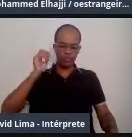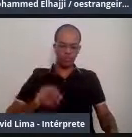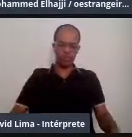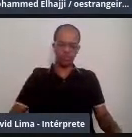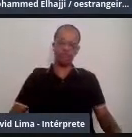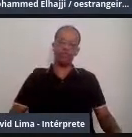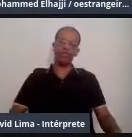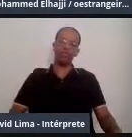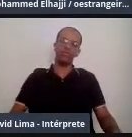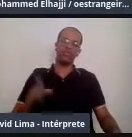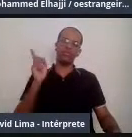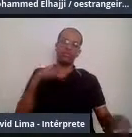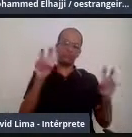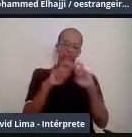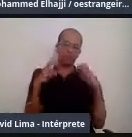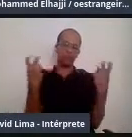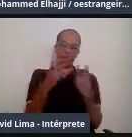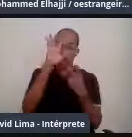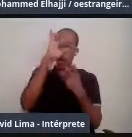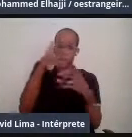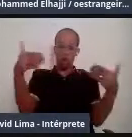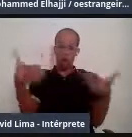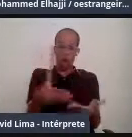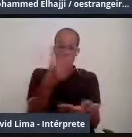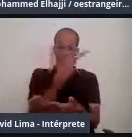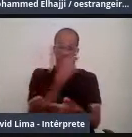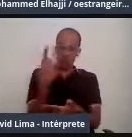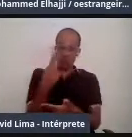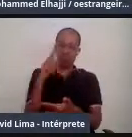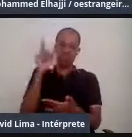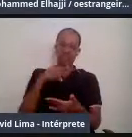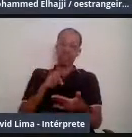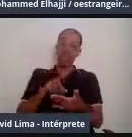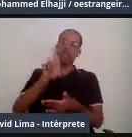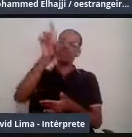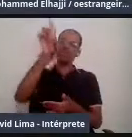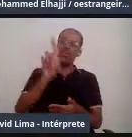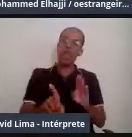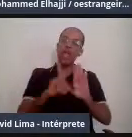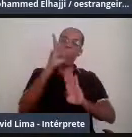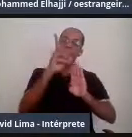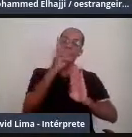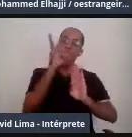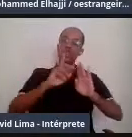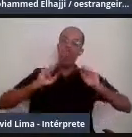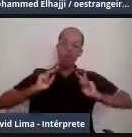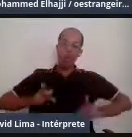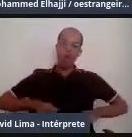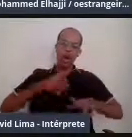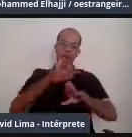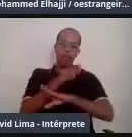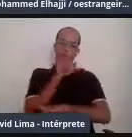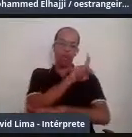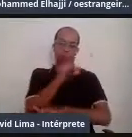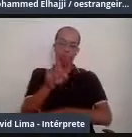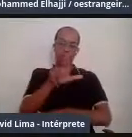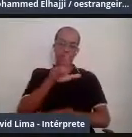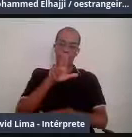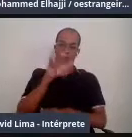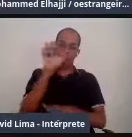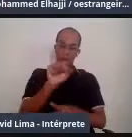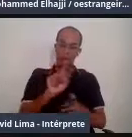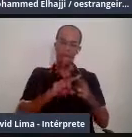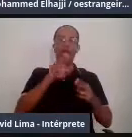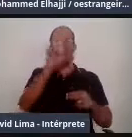Essa foi uma mesa que aconteceu esse ano, promovida pela Diretoria de Direitos Humanos, com a presença do professor Luiz Marques, padre